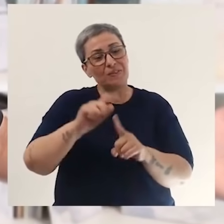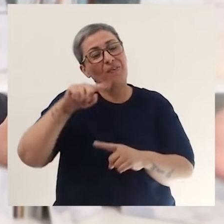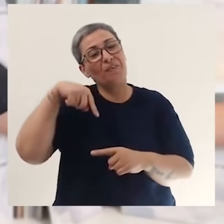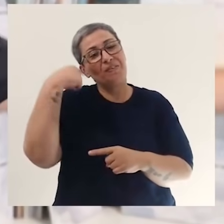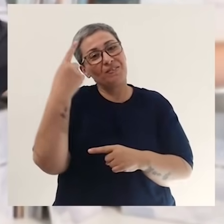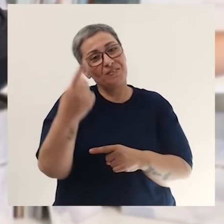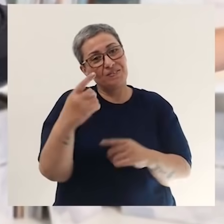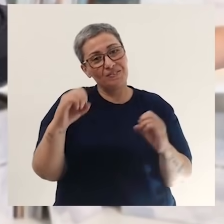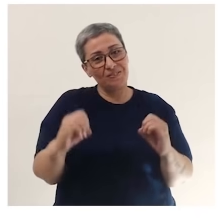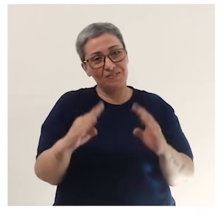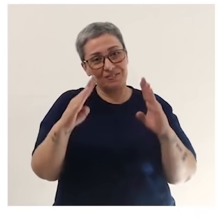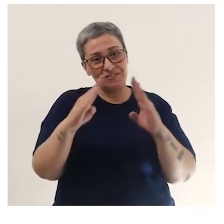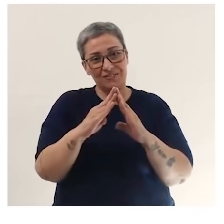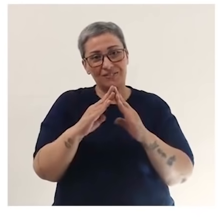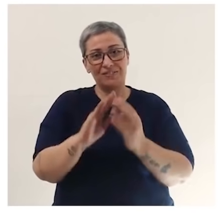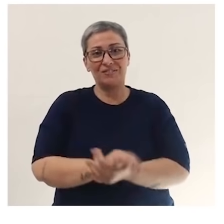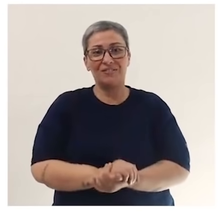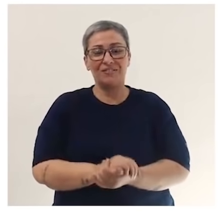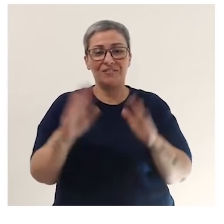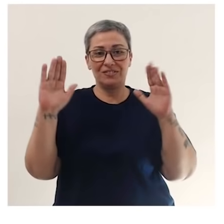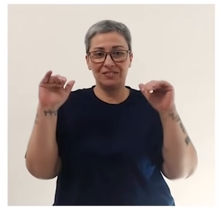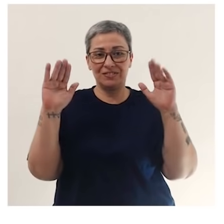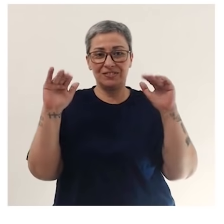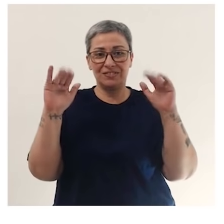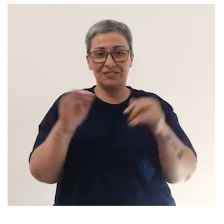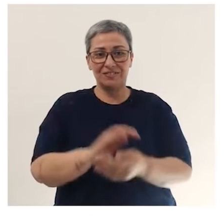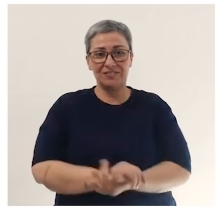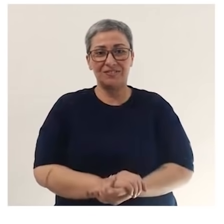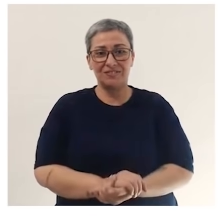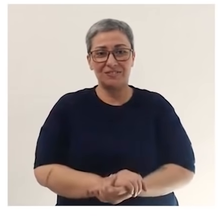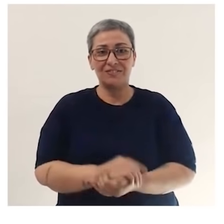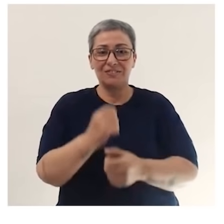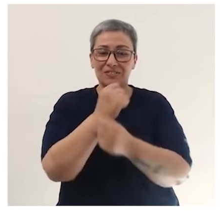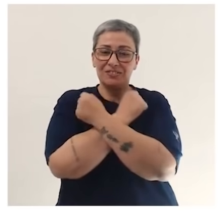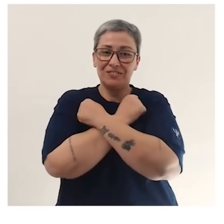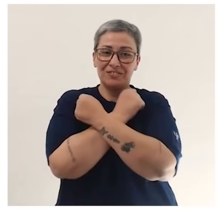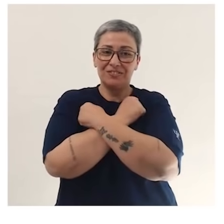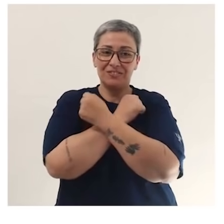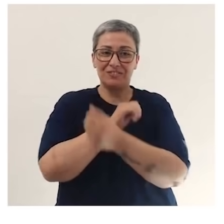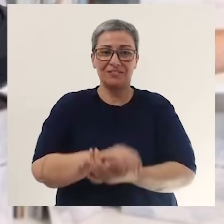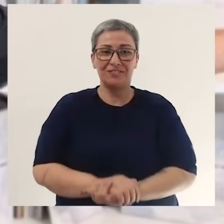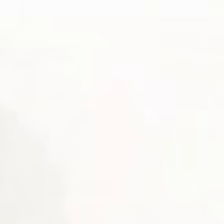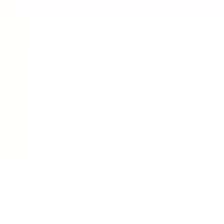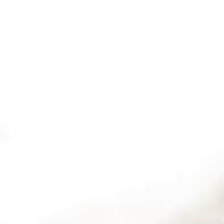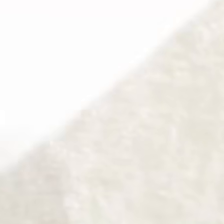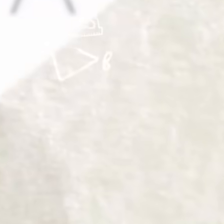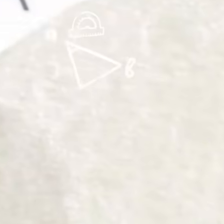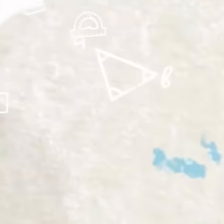próximo programa. Até mais. Aquele abraço.